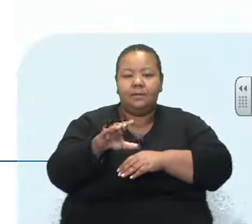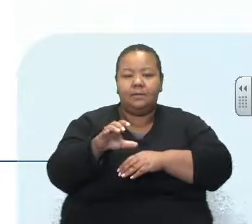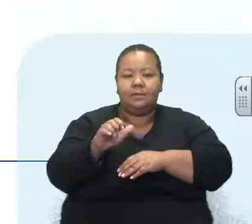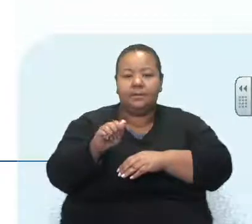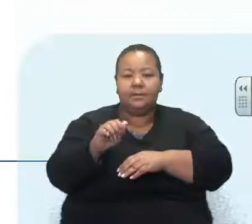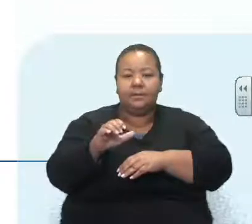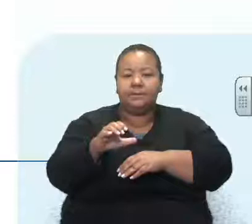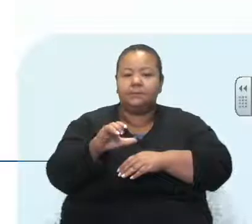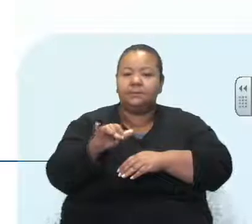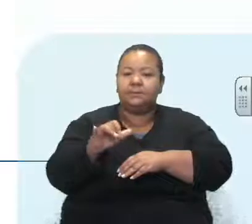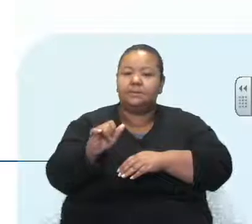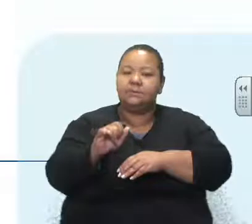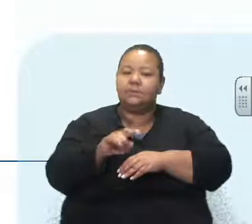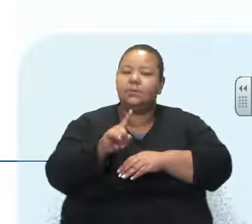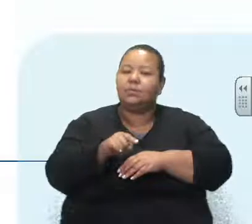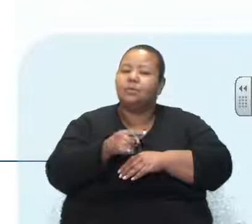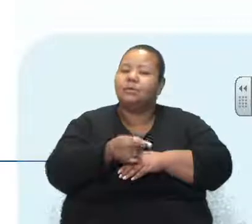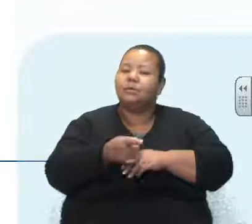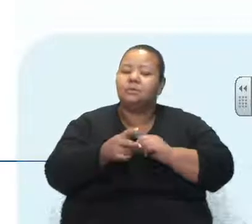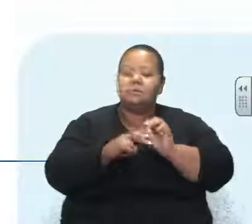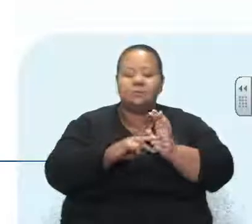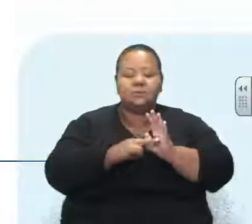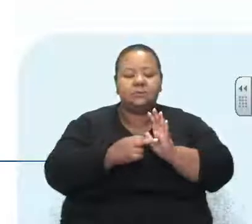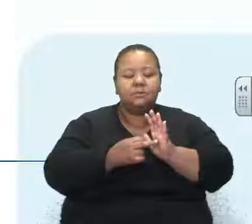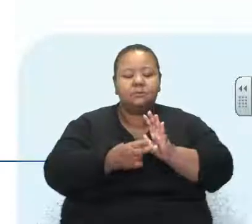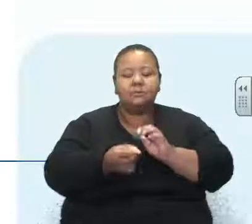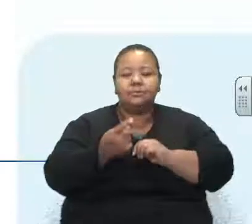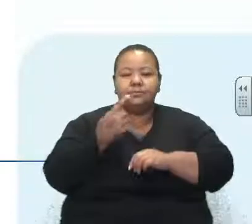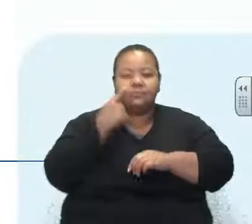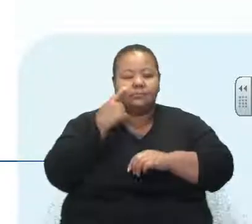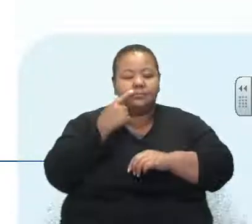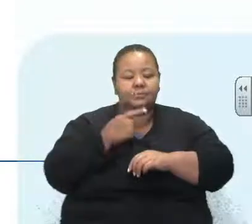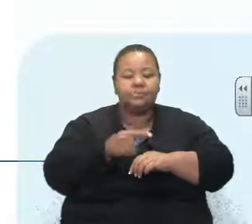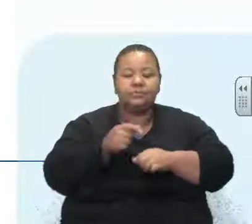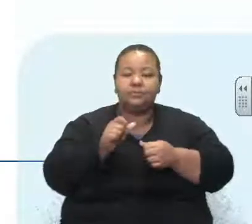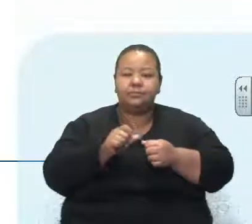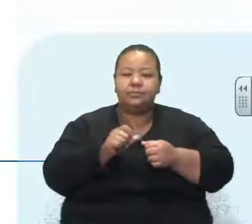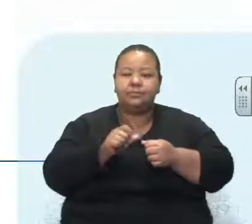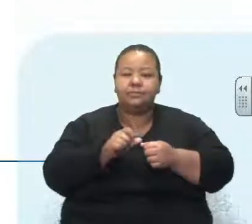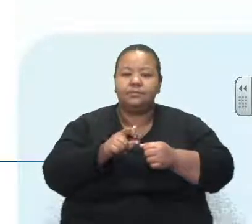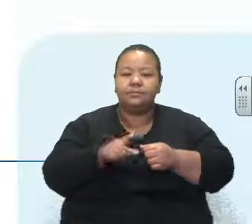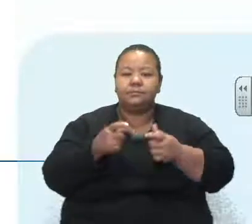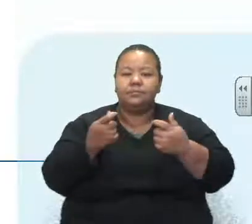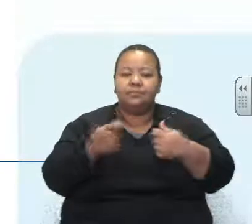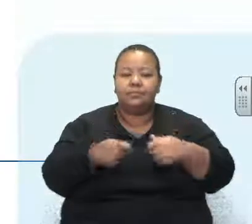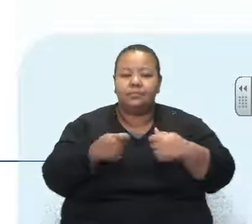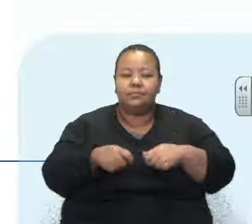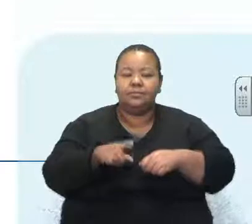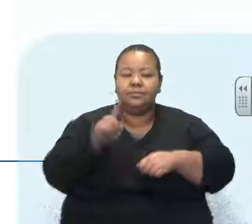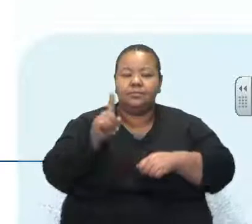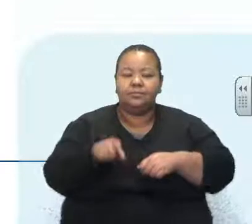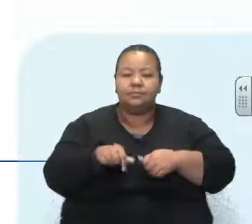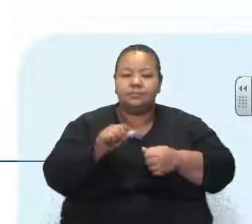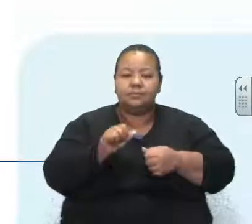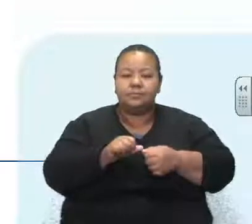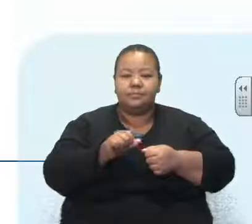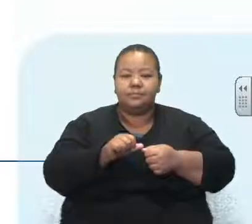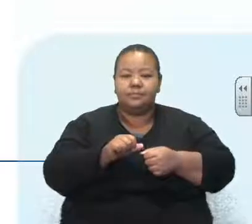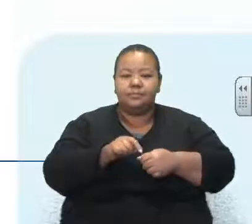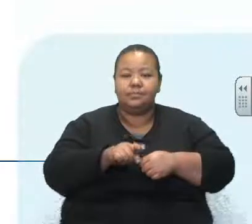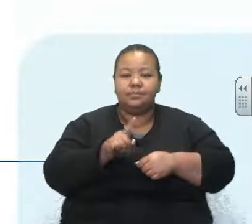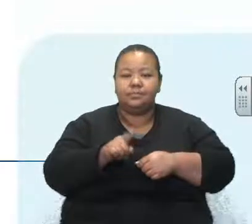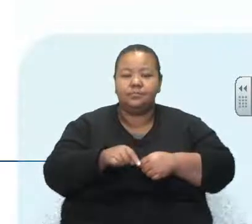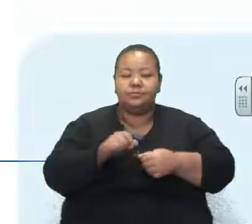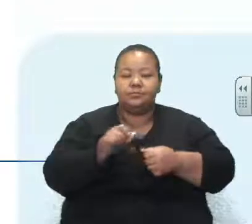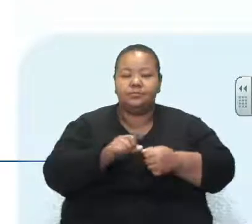A eficácia, quando eu estou analisando, é aquele fazer o que deve ser feito. Ou seja, eu